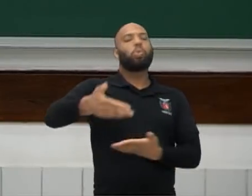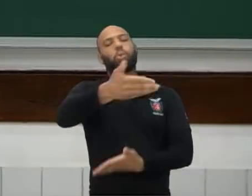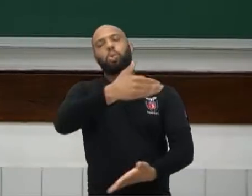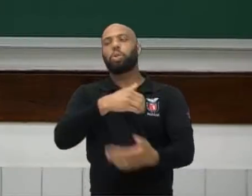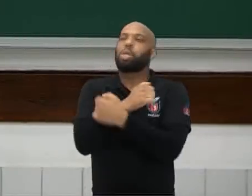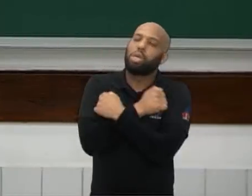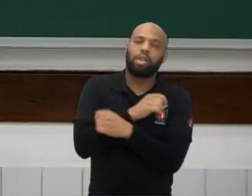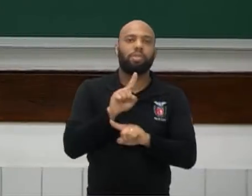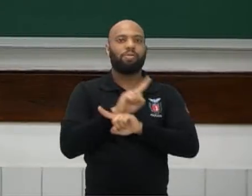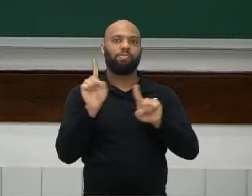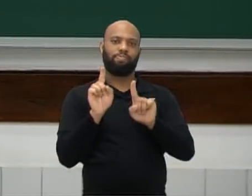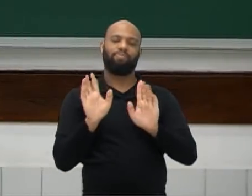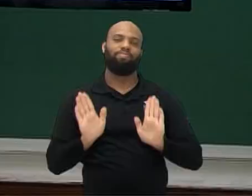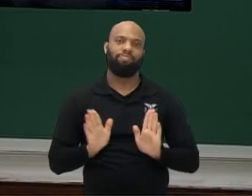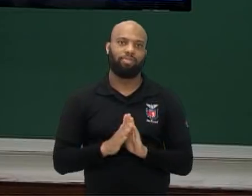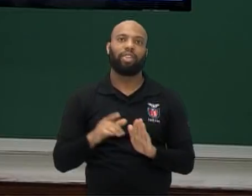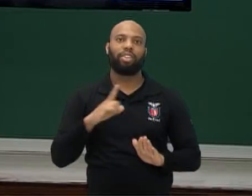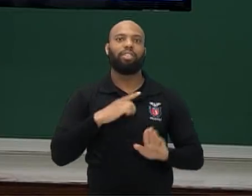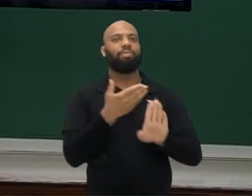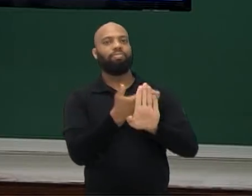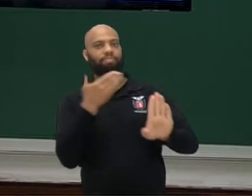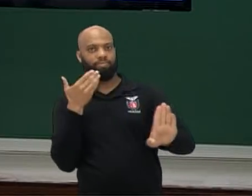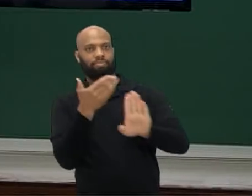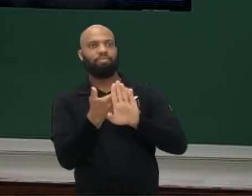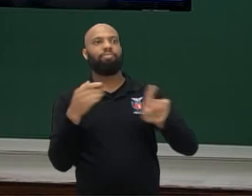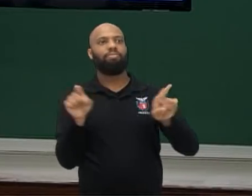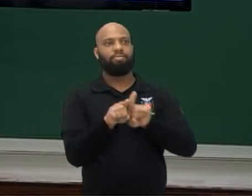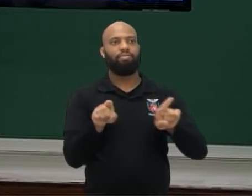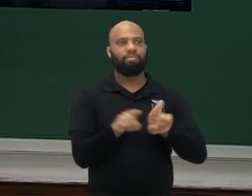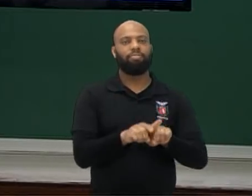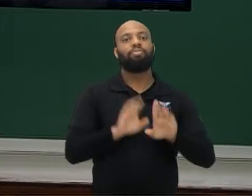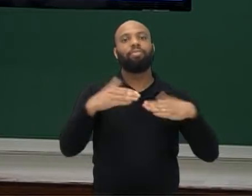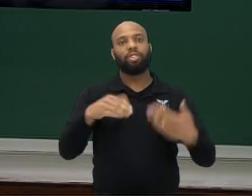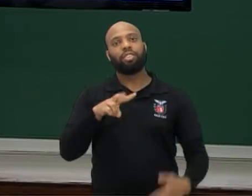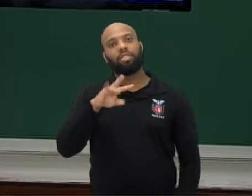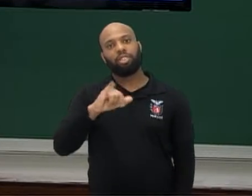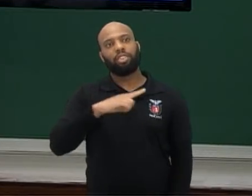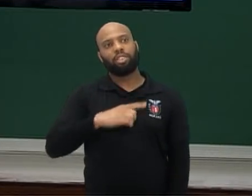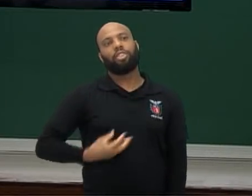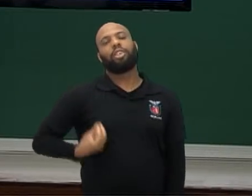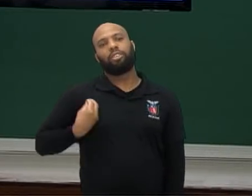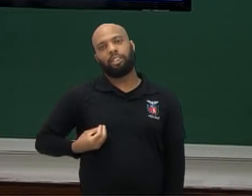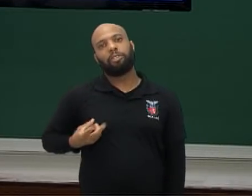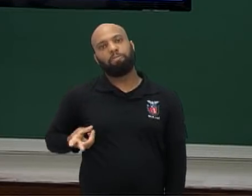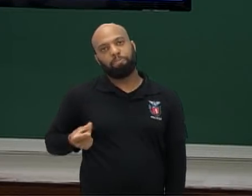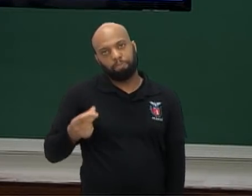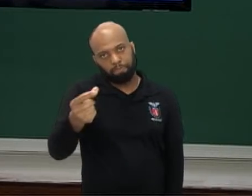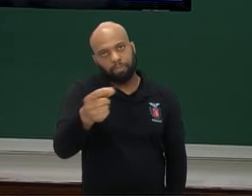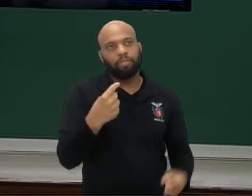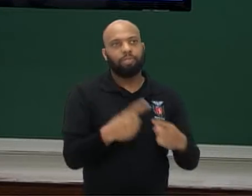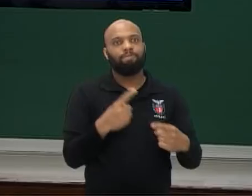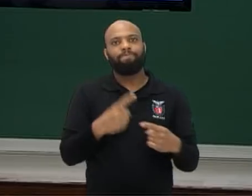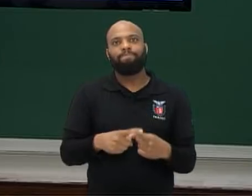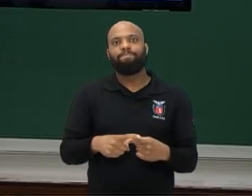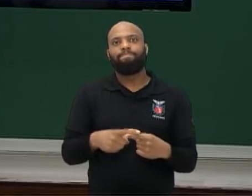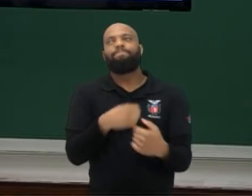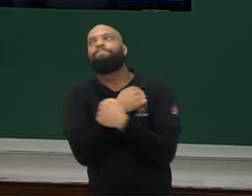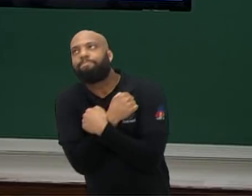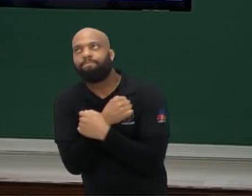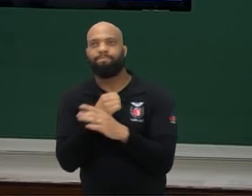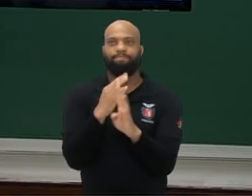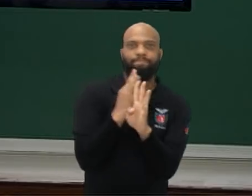mas não pode, pessoal. Tem que ter um distanciamento social e você vai ter que levar isso para o resto da sua vida. Não vai mais dar para as pessoas